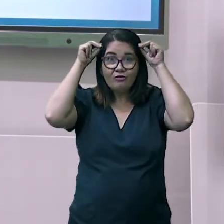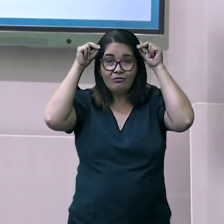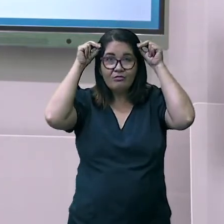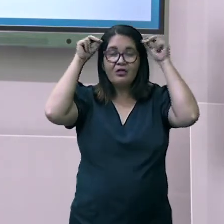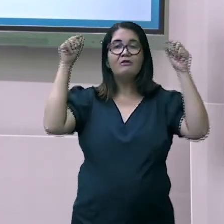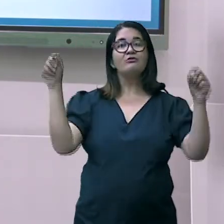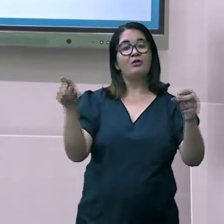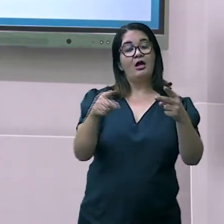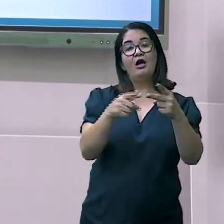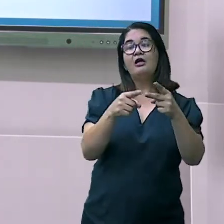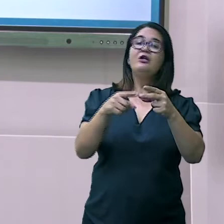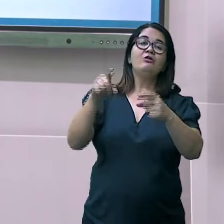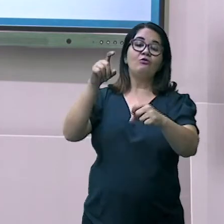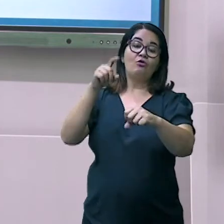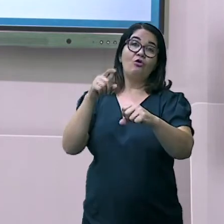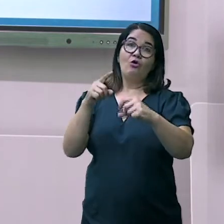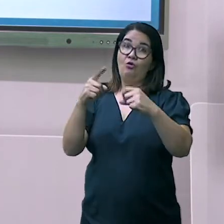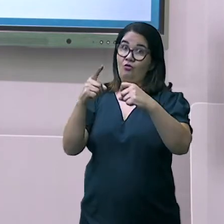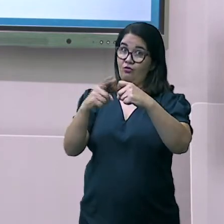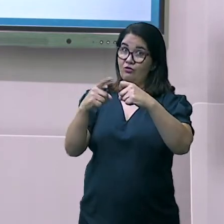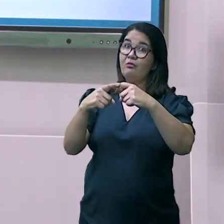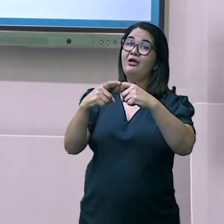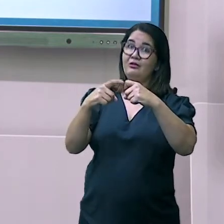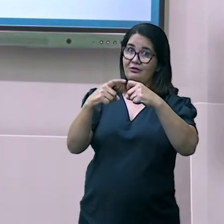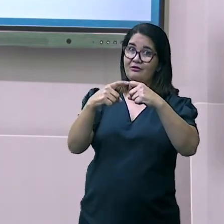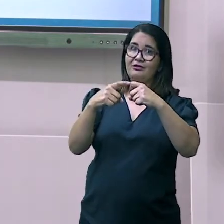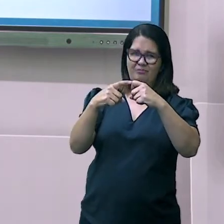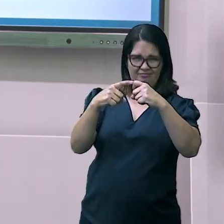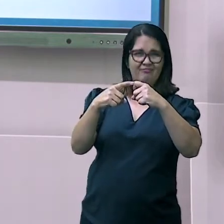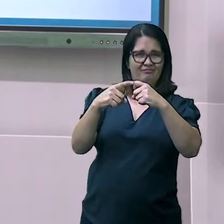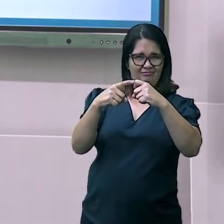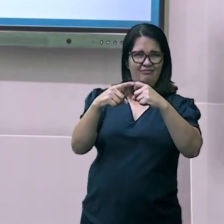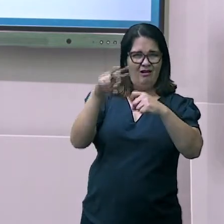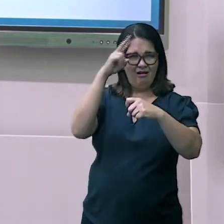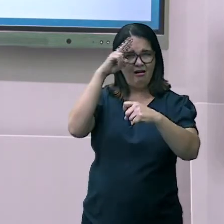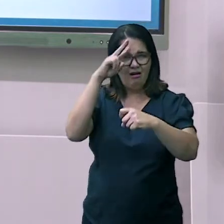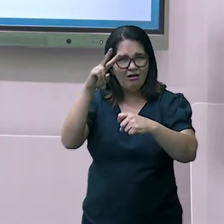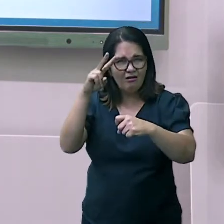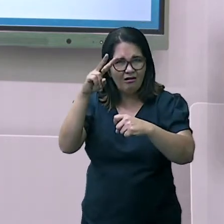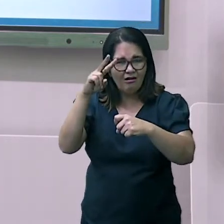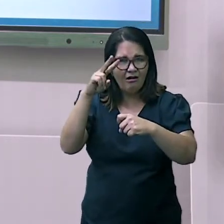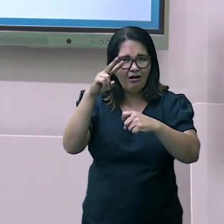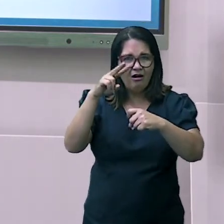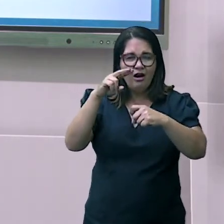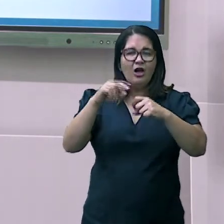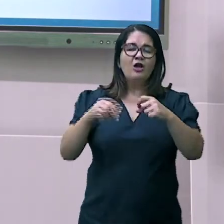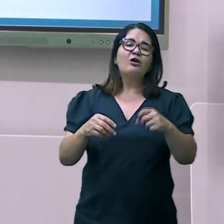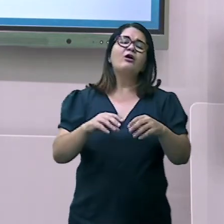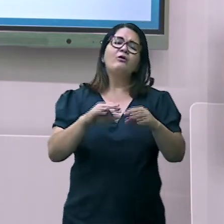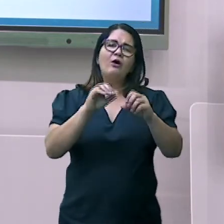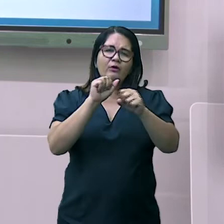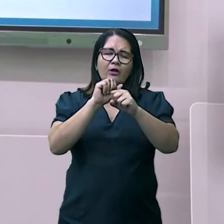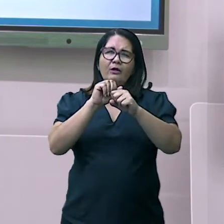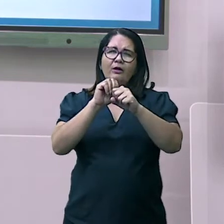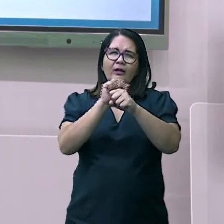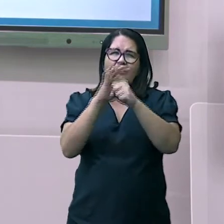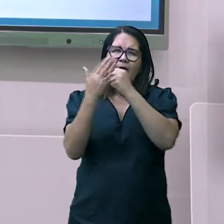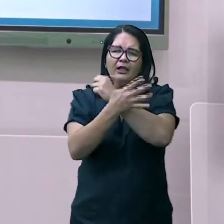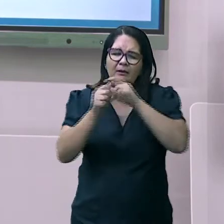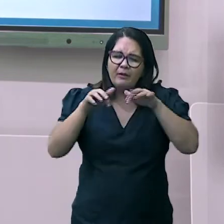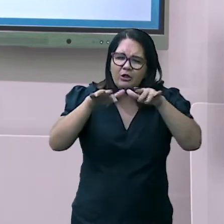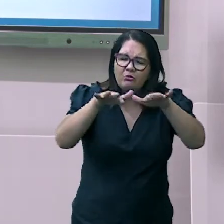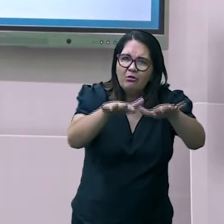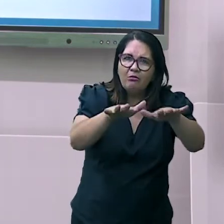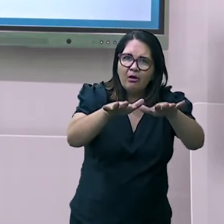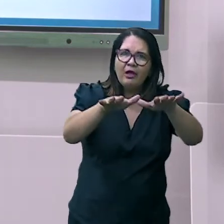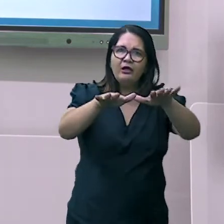que trabalhar exaustivamente, não é mesmo? Mas você sabe quando surgiu a profissão de enfermeiro? E